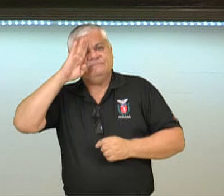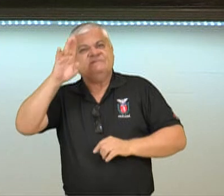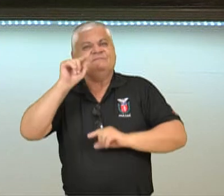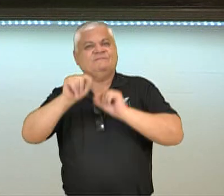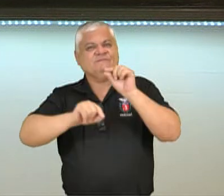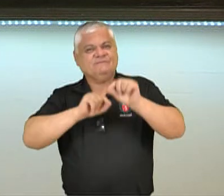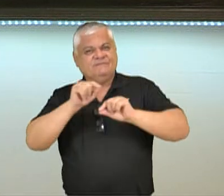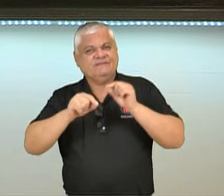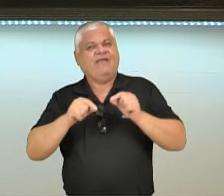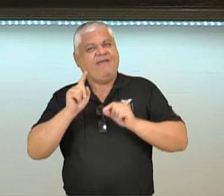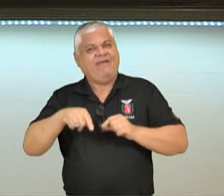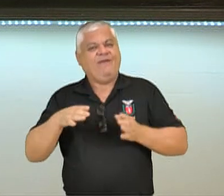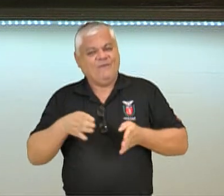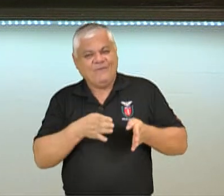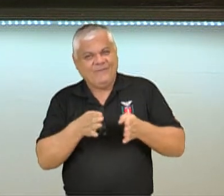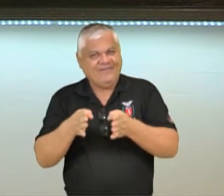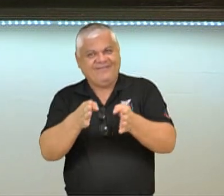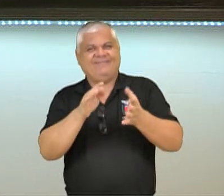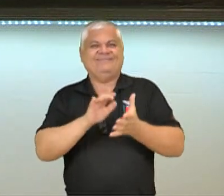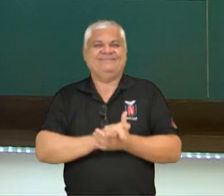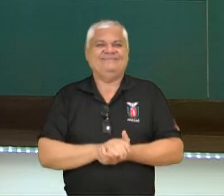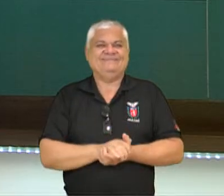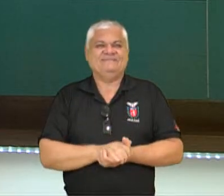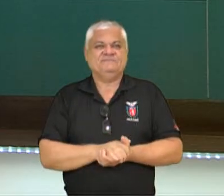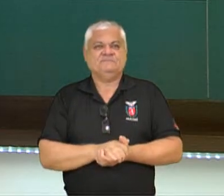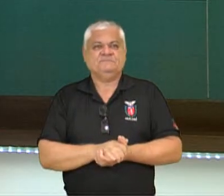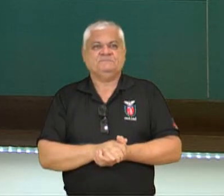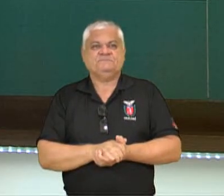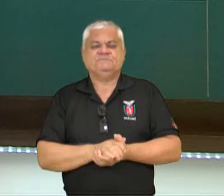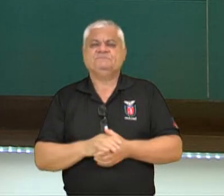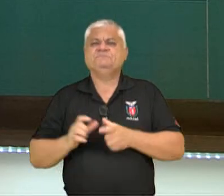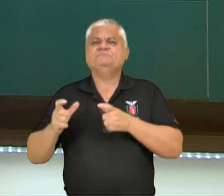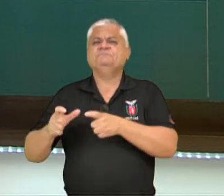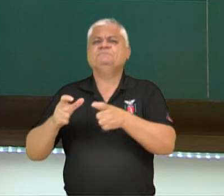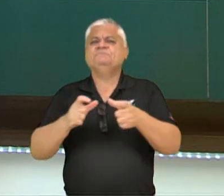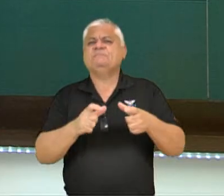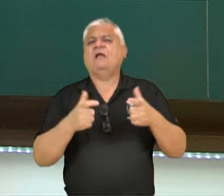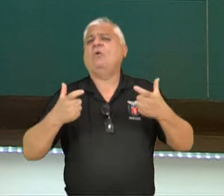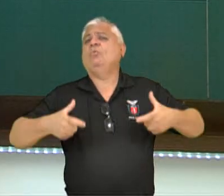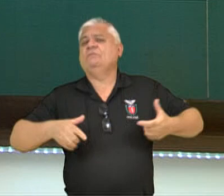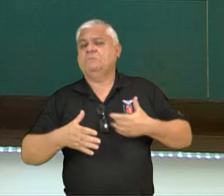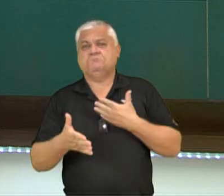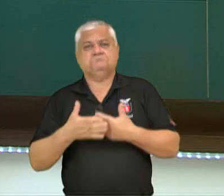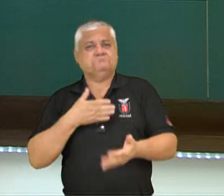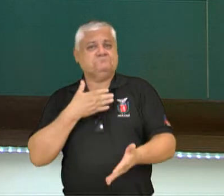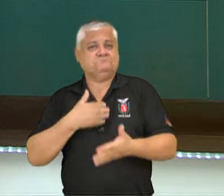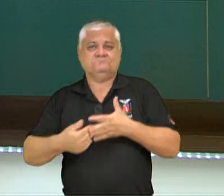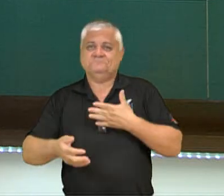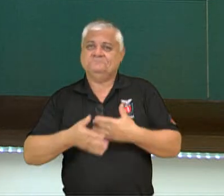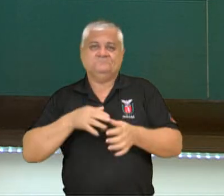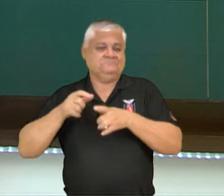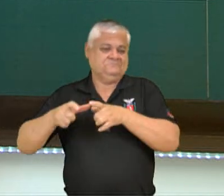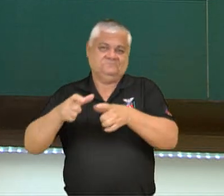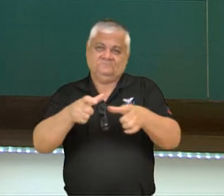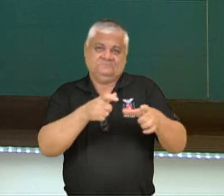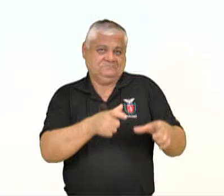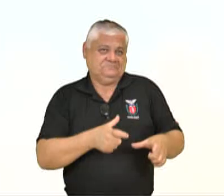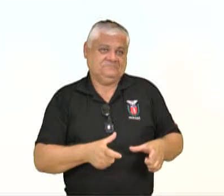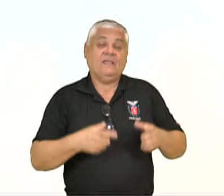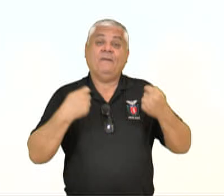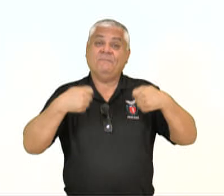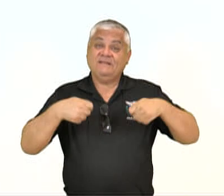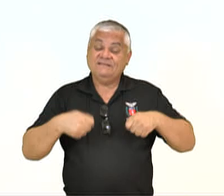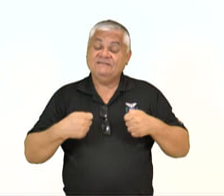da corrida de orientação, ok? Os locais para a prática. Qualquer lugar, desde que exista